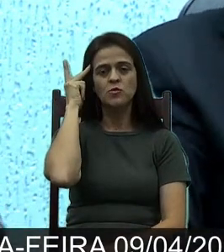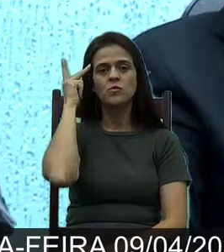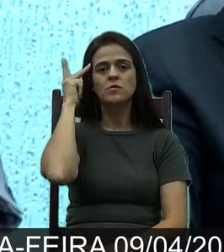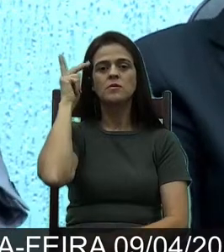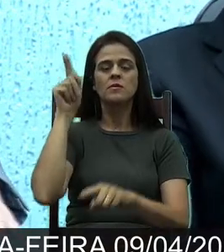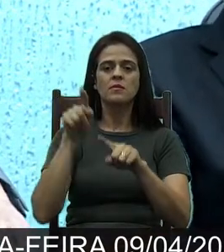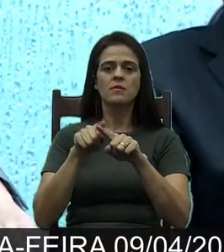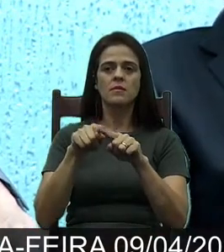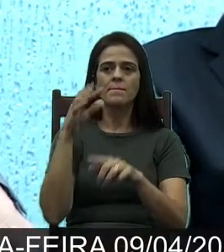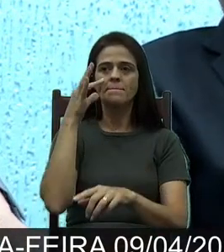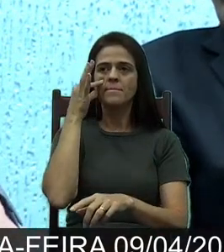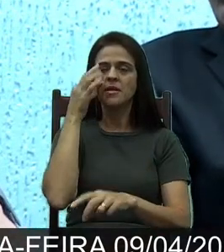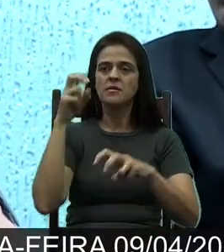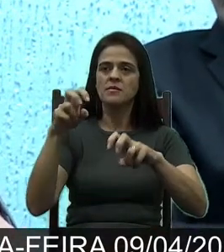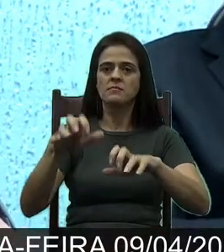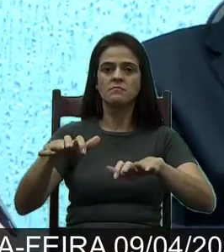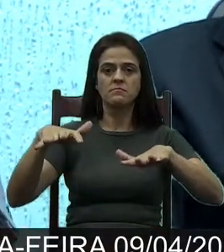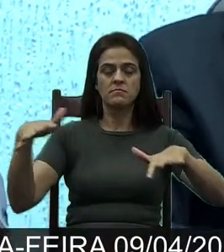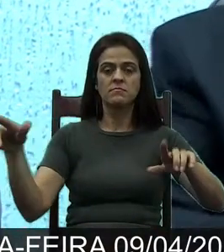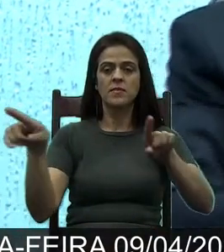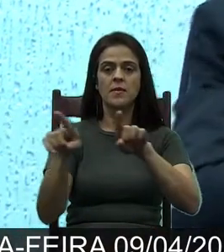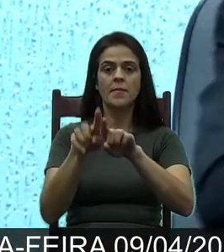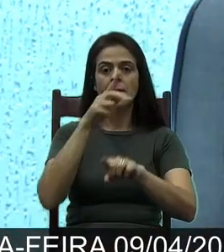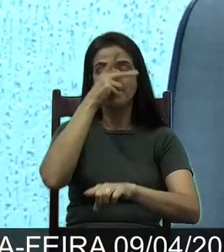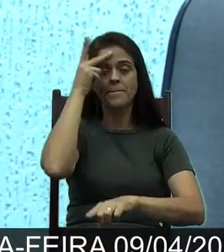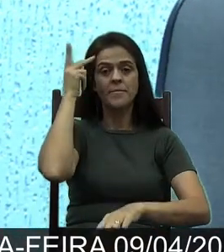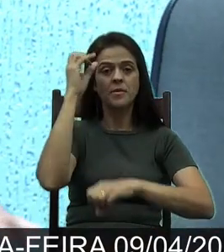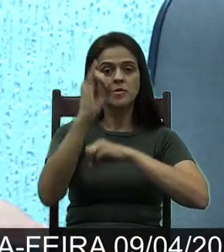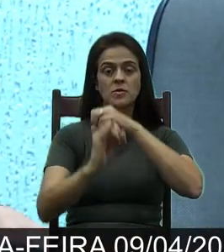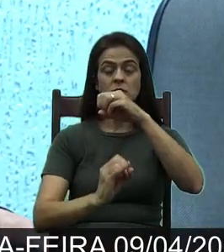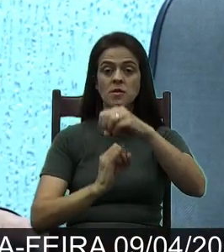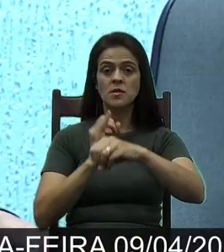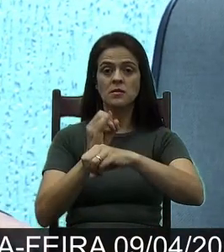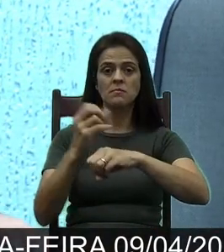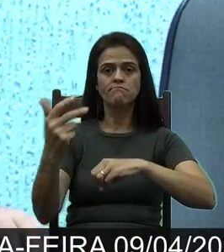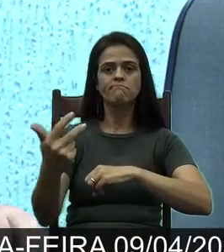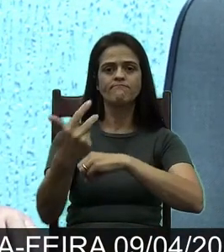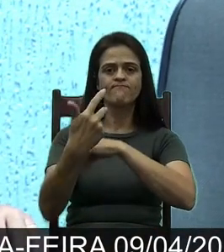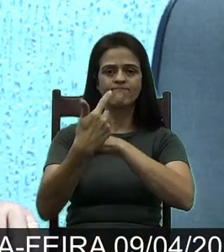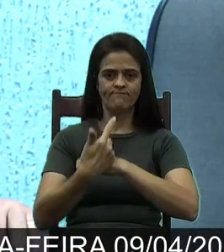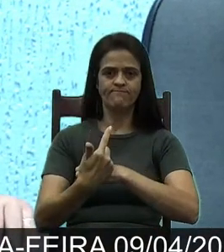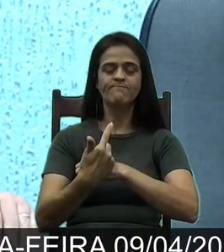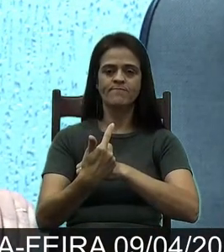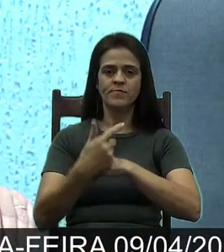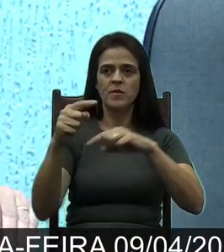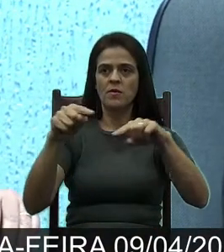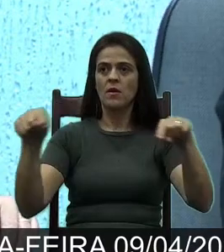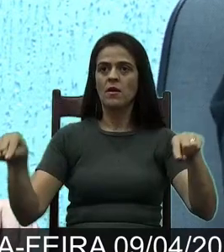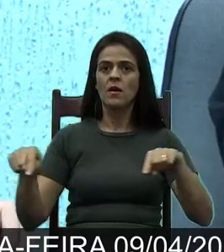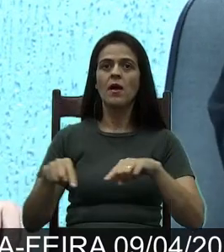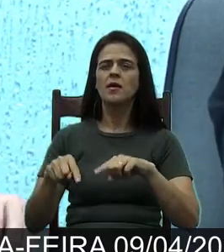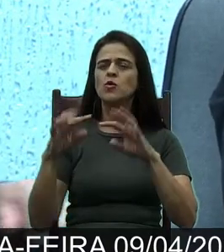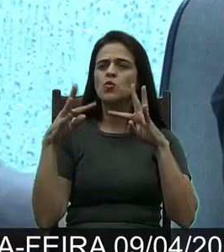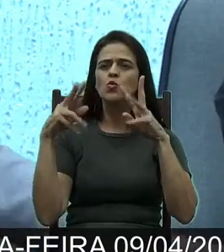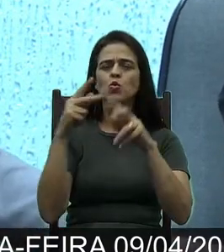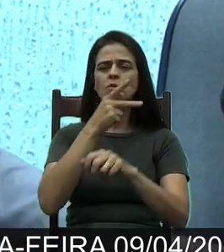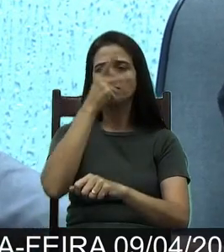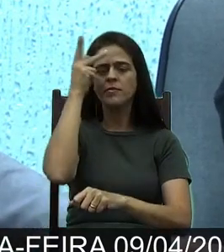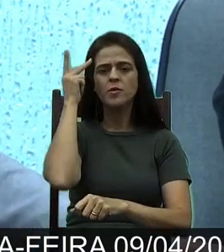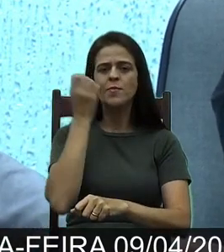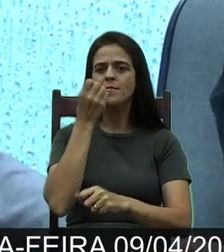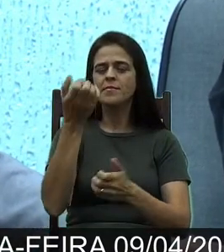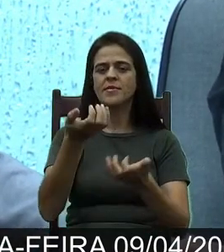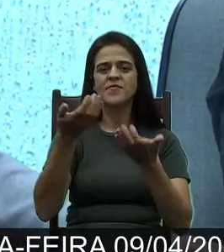trabalhos, sejam nas redes sociais, bem como presentes no espaço da Câmara de Vereadores de Catalão. Sejam todos